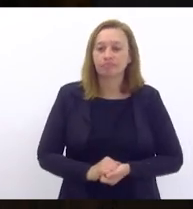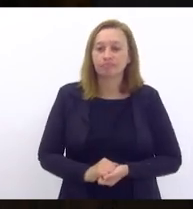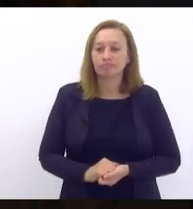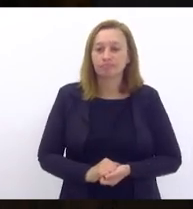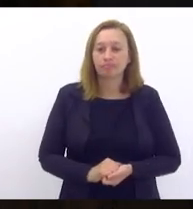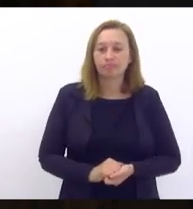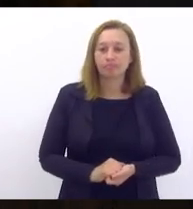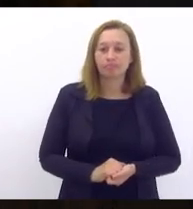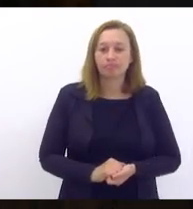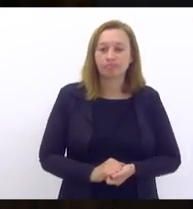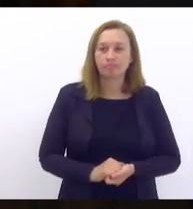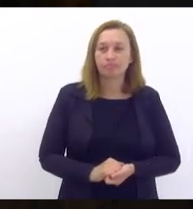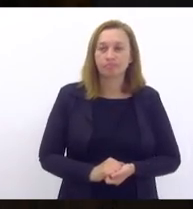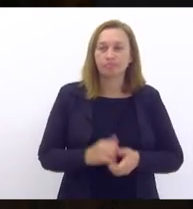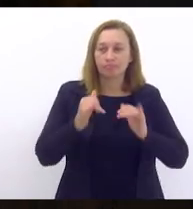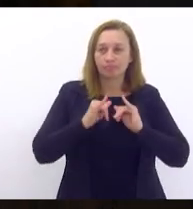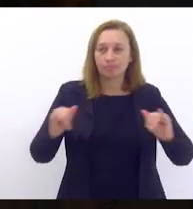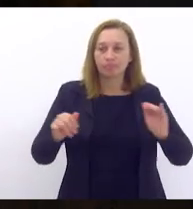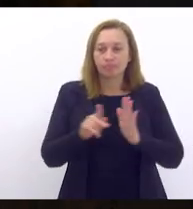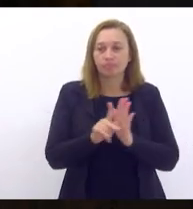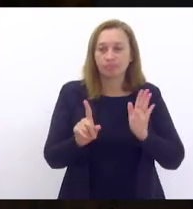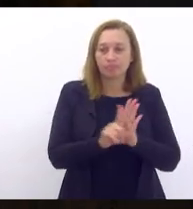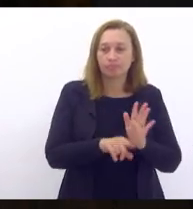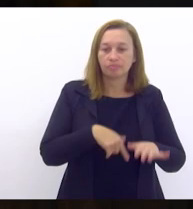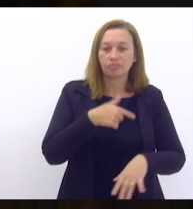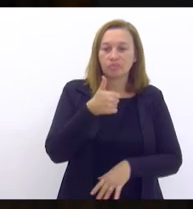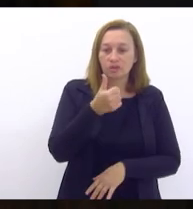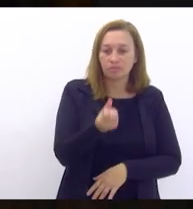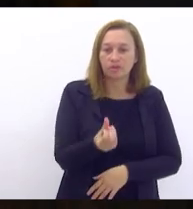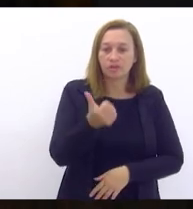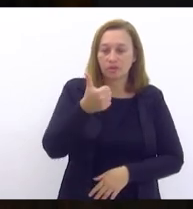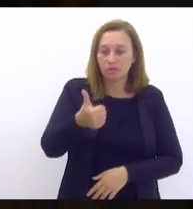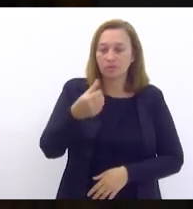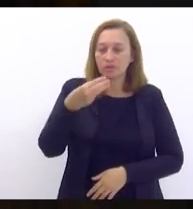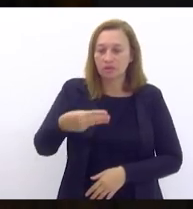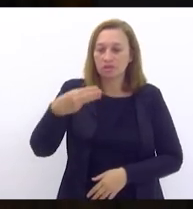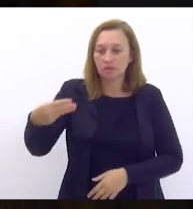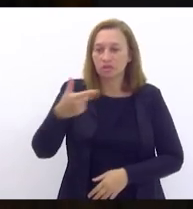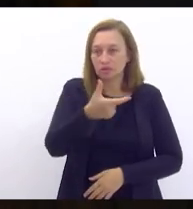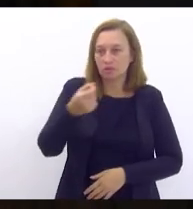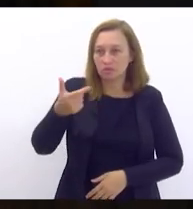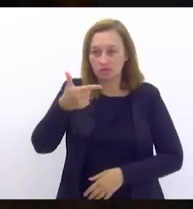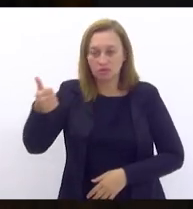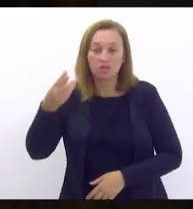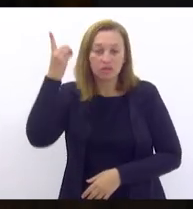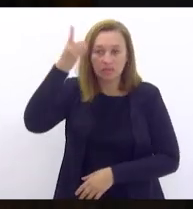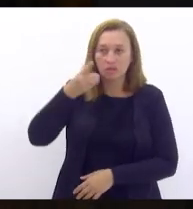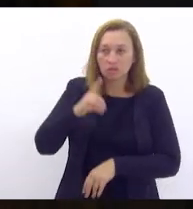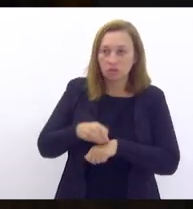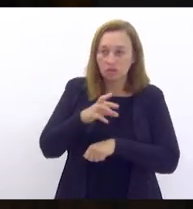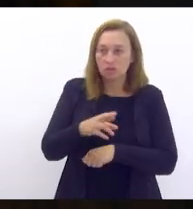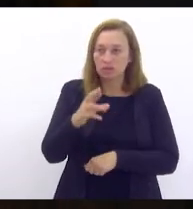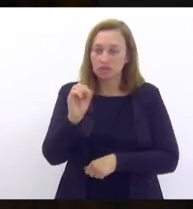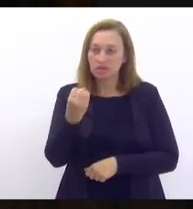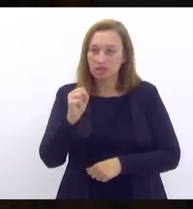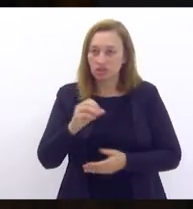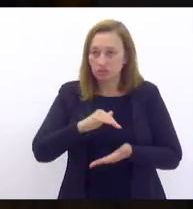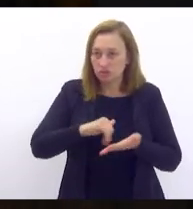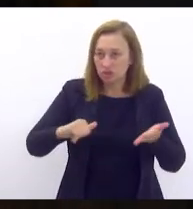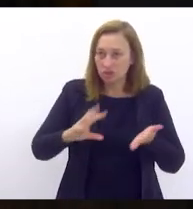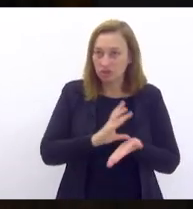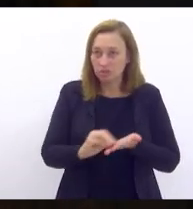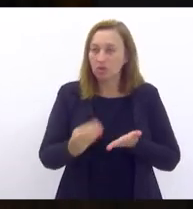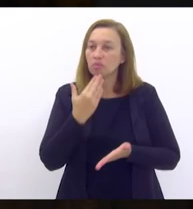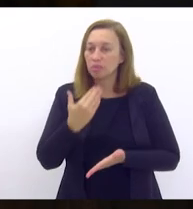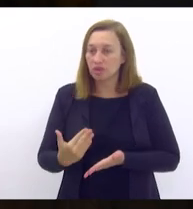técnicas. Anuncio o projeto de lei número 6133/2022, de autoria do deputado doutor Serginho, retirado de pauta